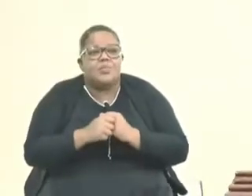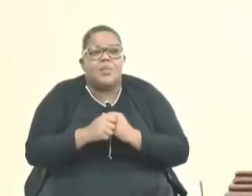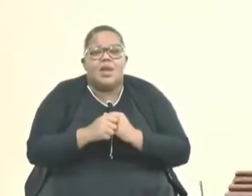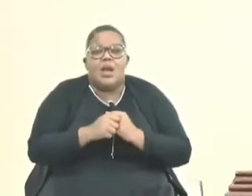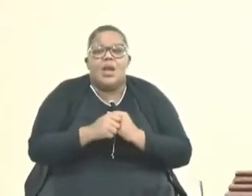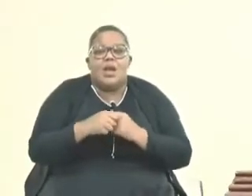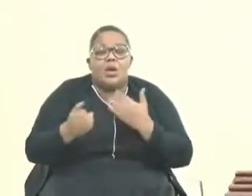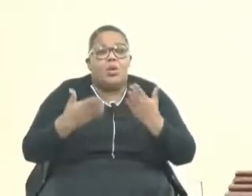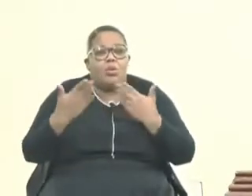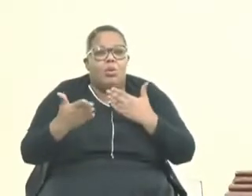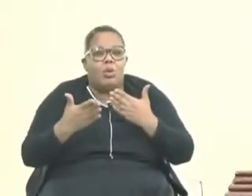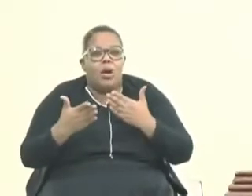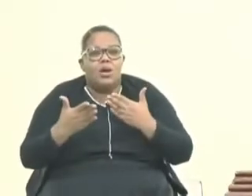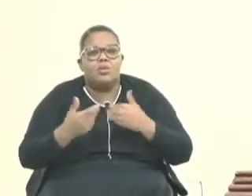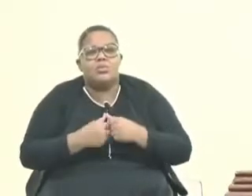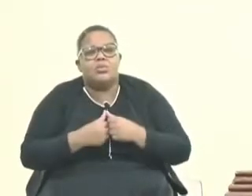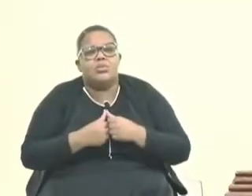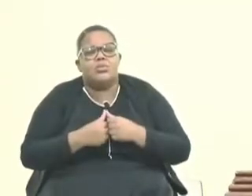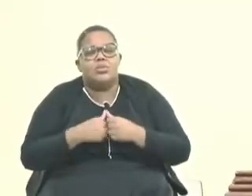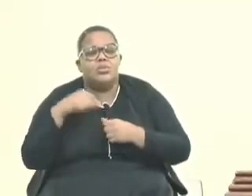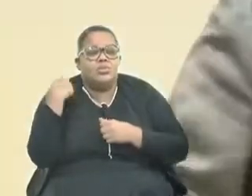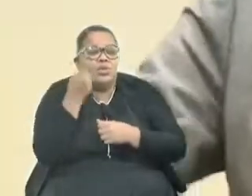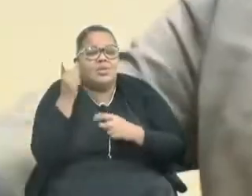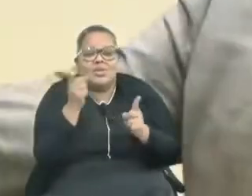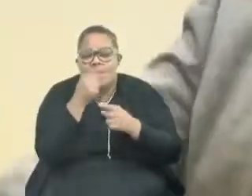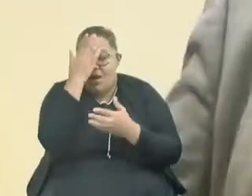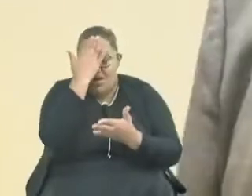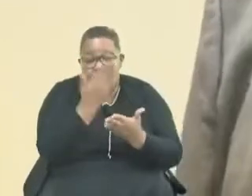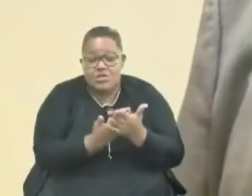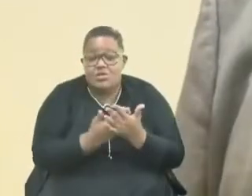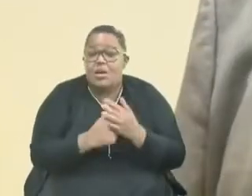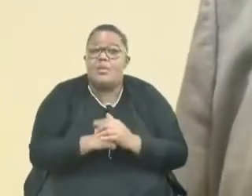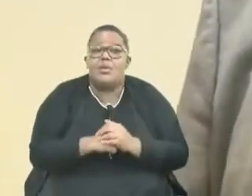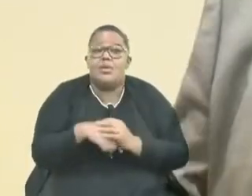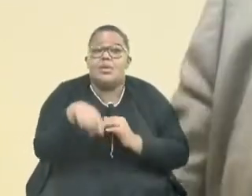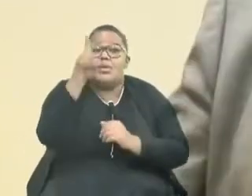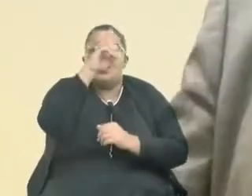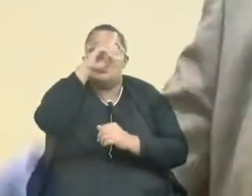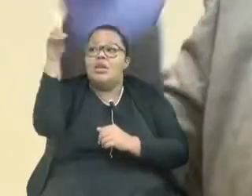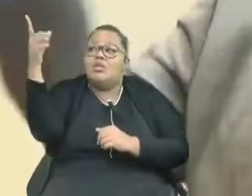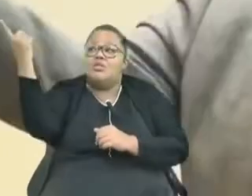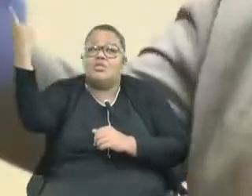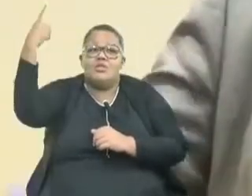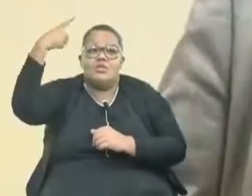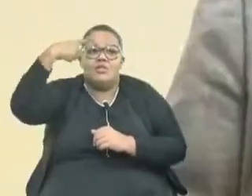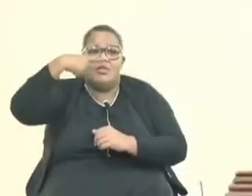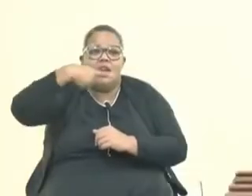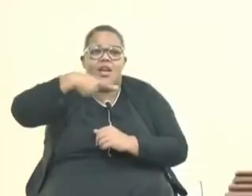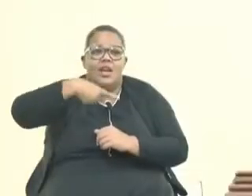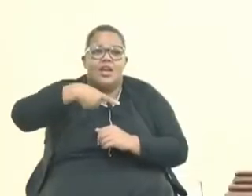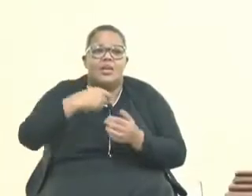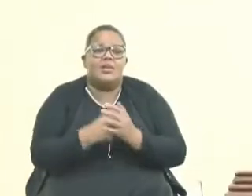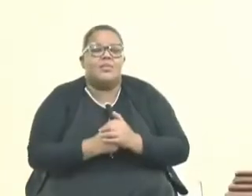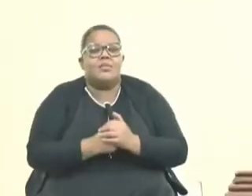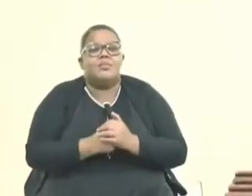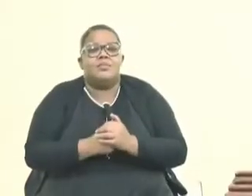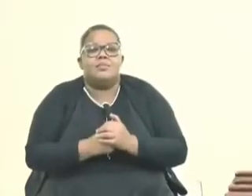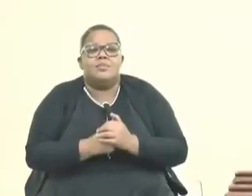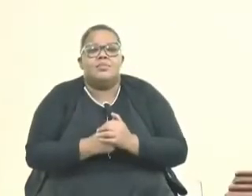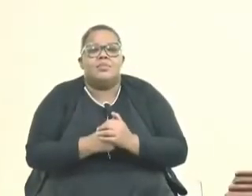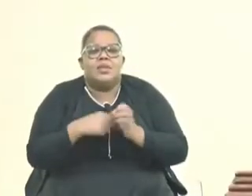seu jeito quando a gente menos espera Deus não nó e quando você vê ele já passou de